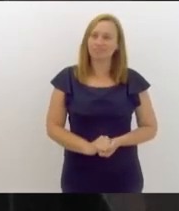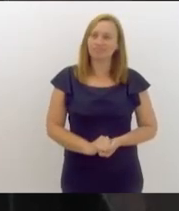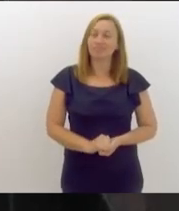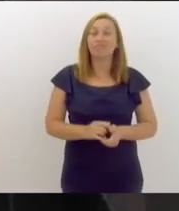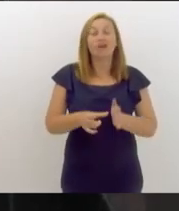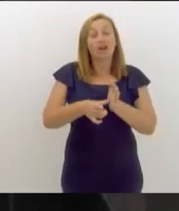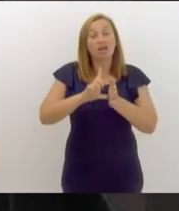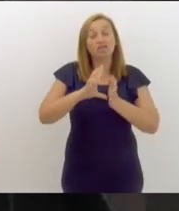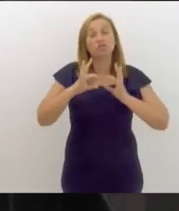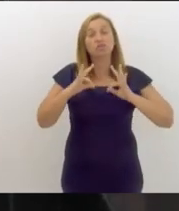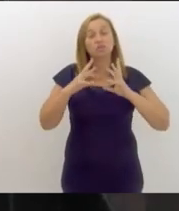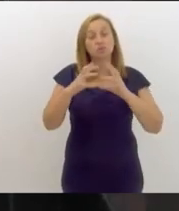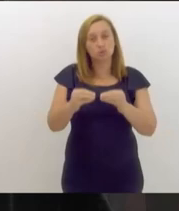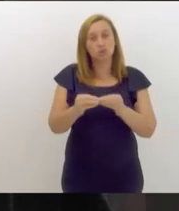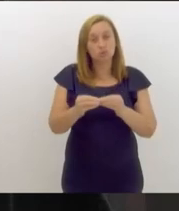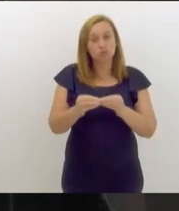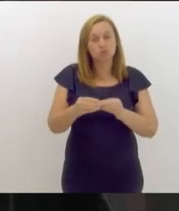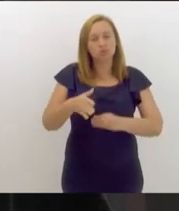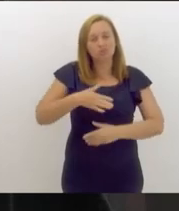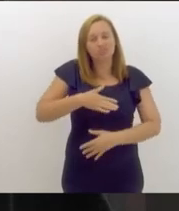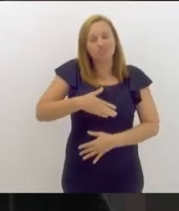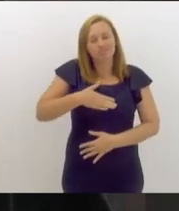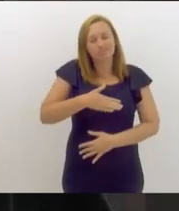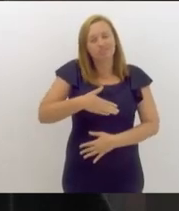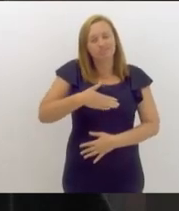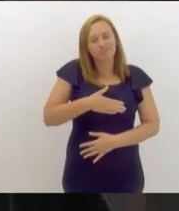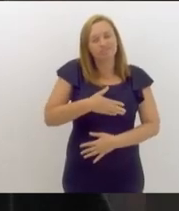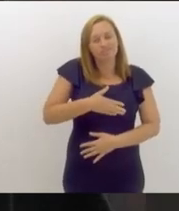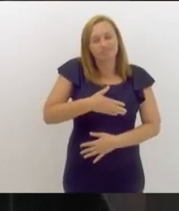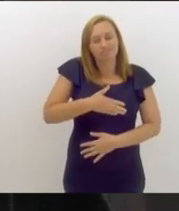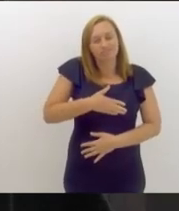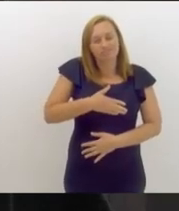antes de mais nada eu gostaria de